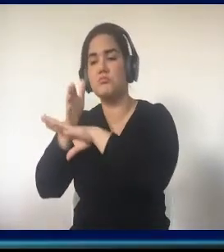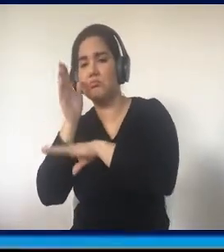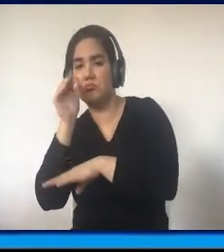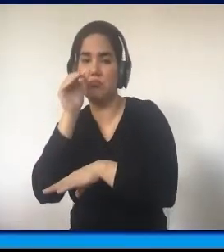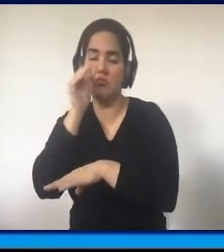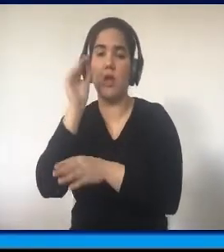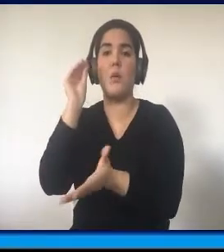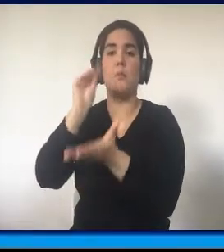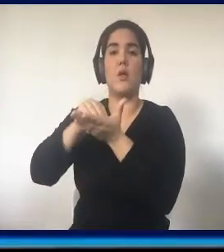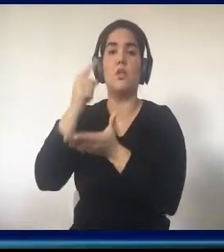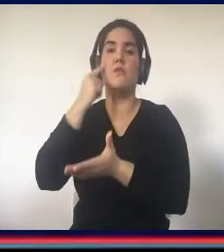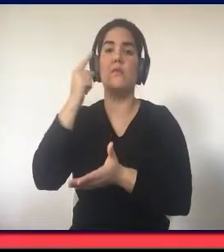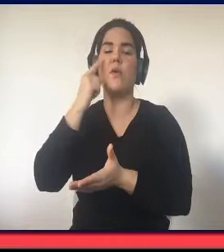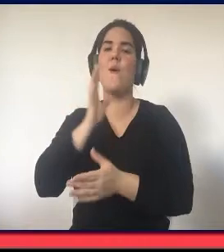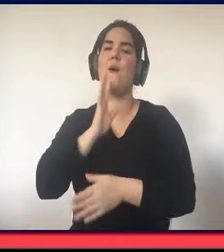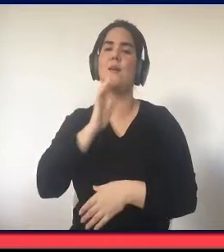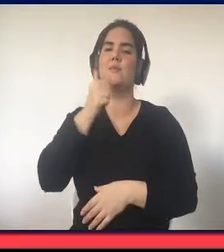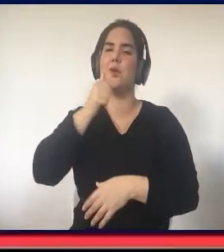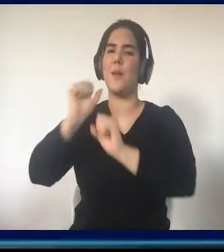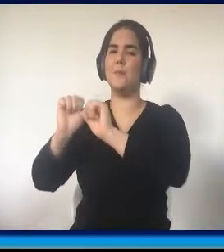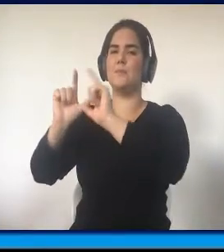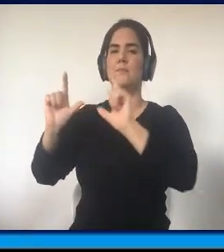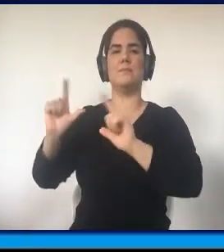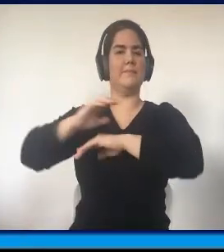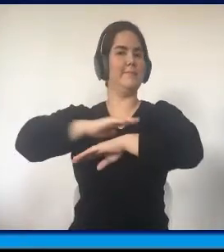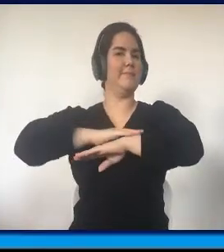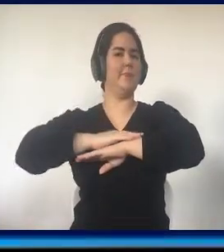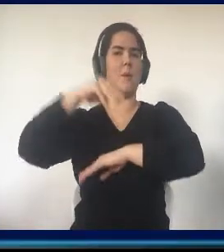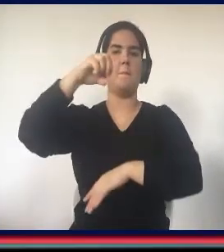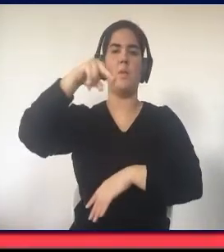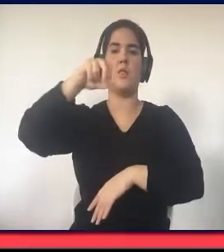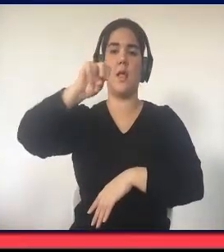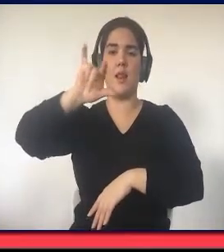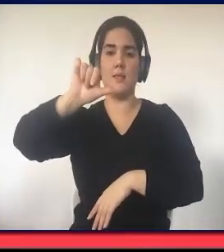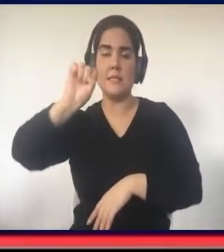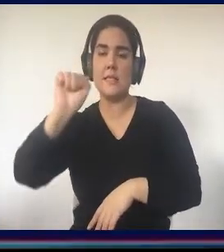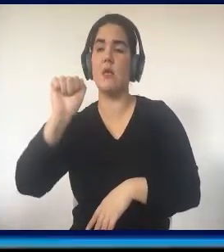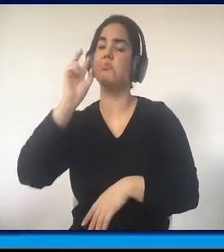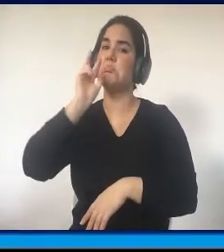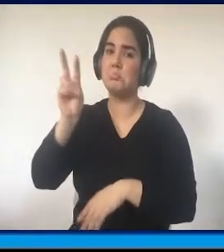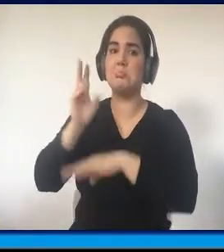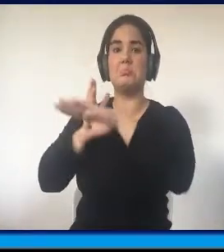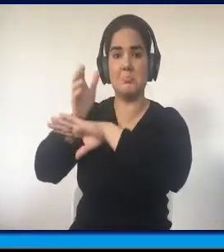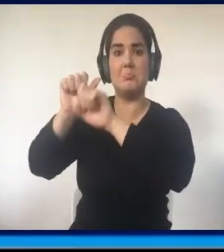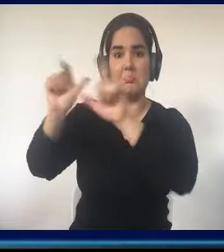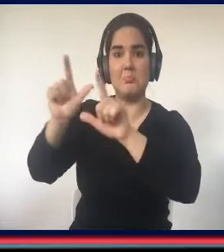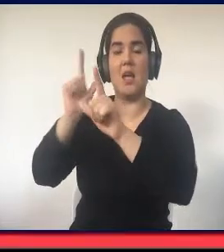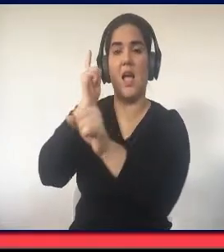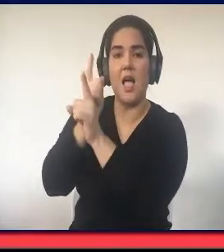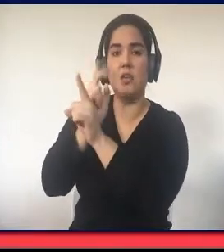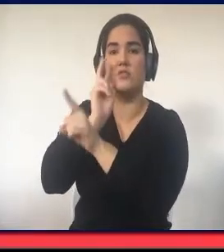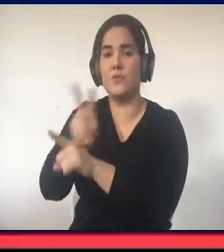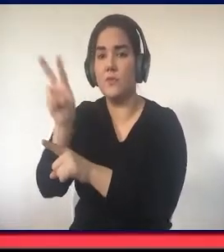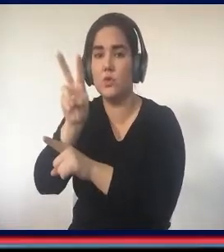assim, aonde era a Mona Lisa, e aí a gente foi até a Mona Lisa. E além disso, esse Nintendo DS, quando a gente chegasse numa estátua, eu